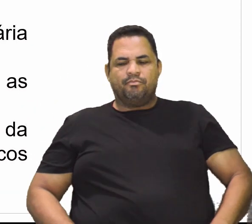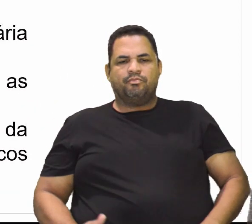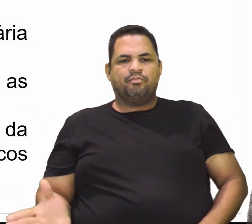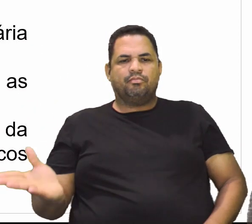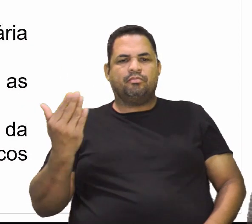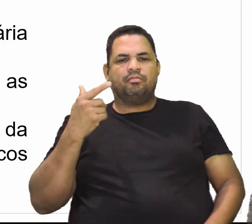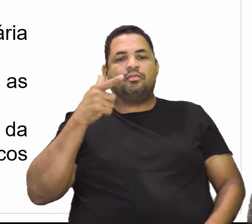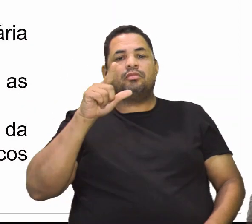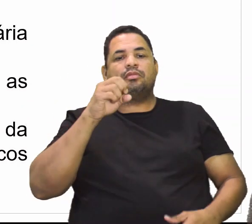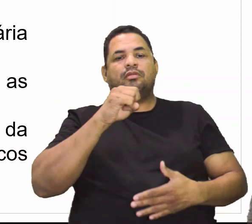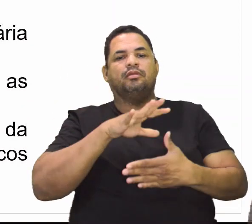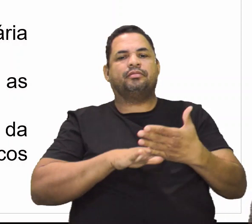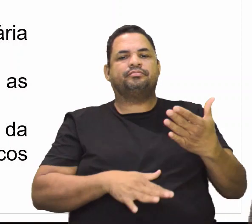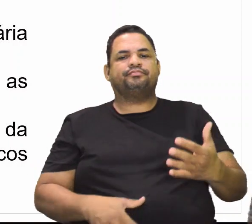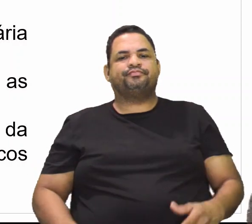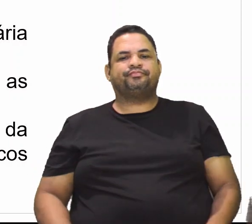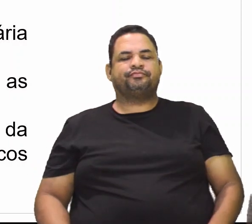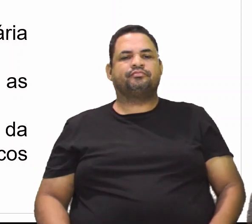próxima.